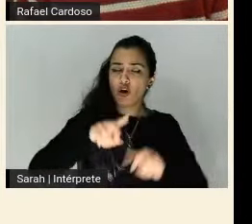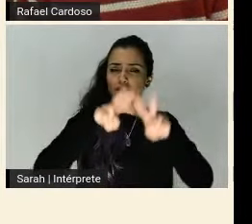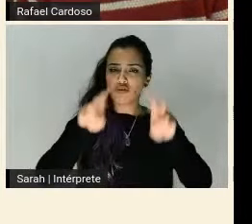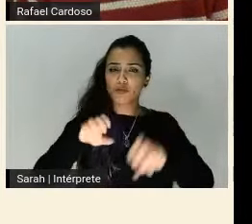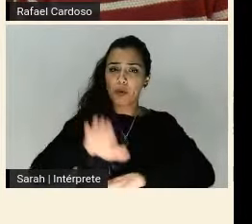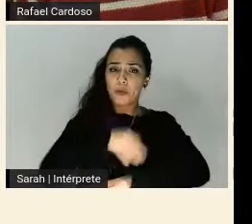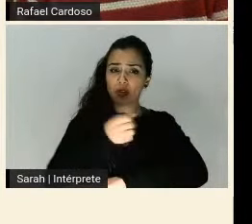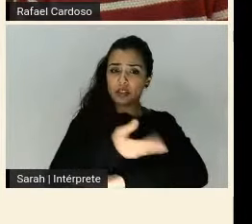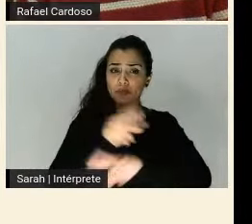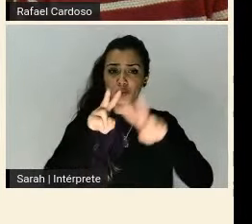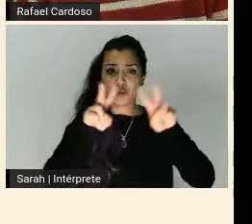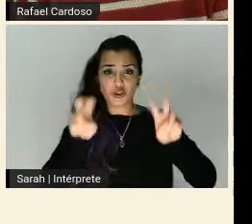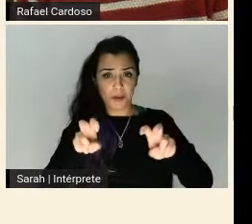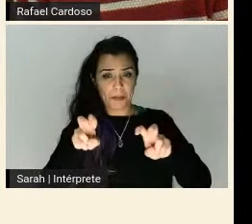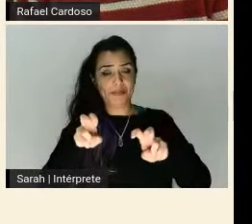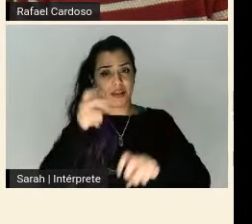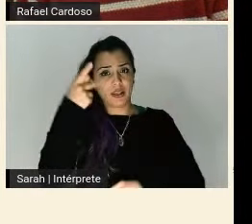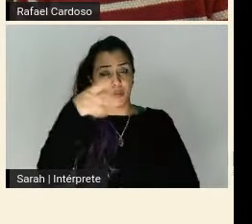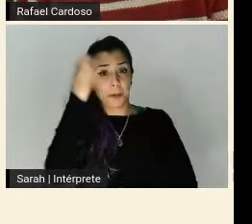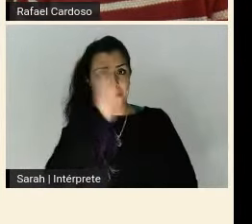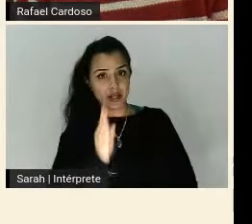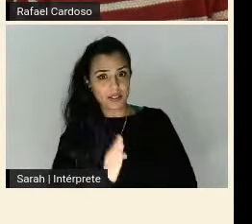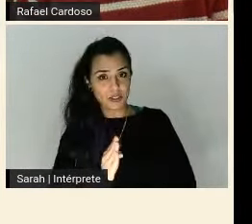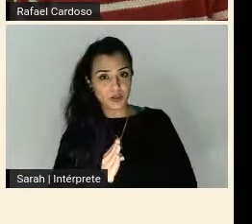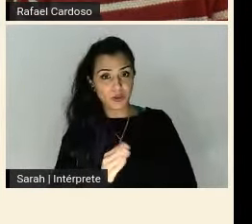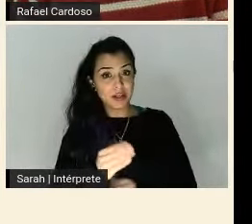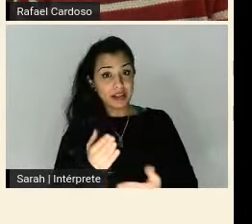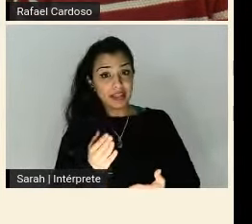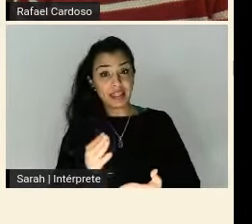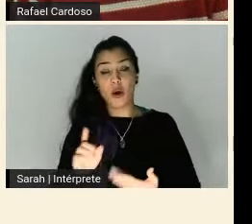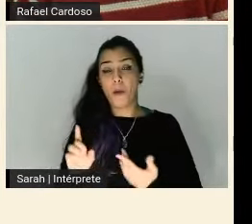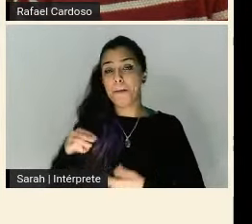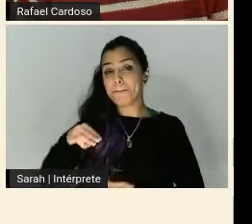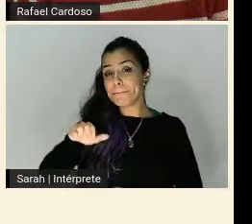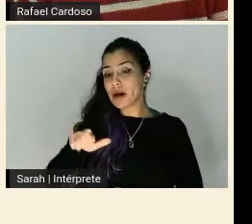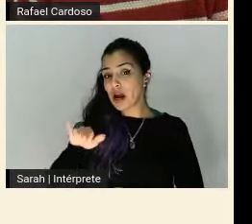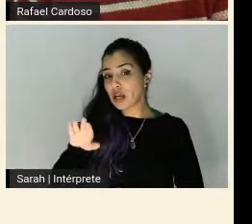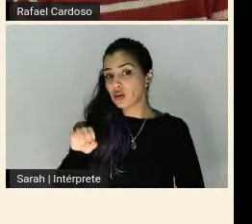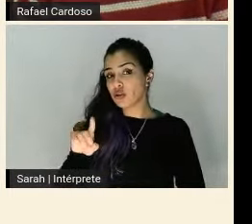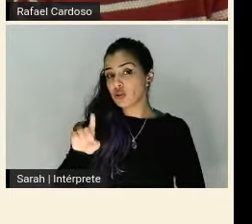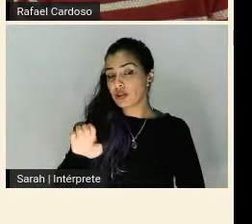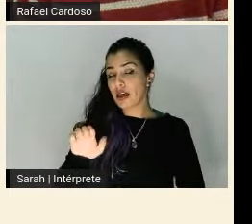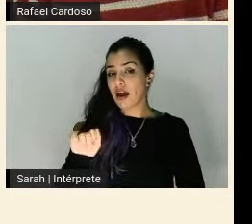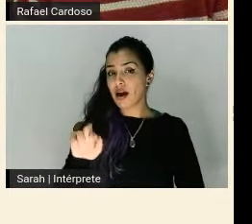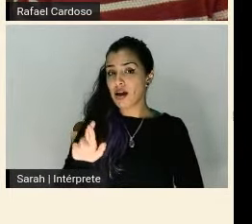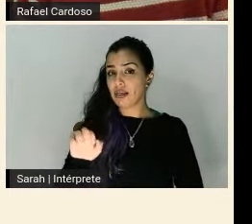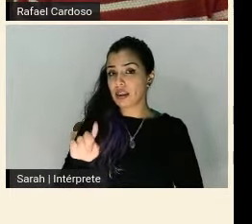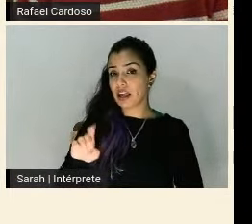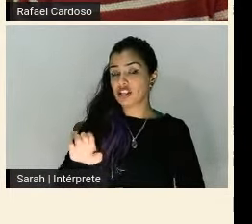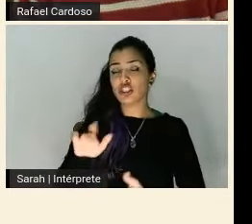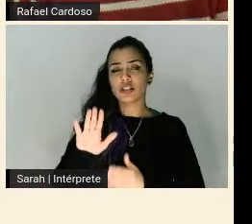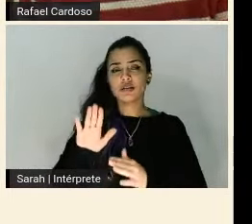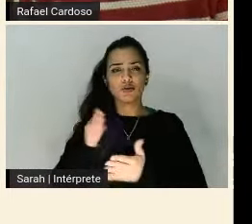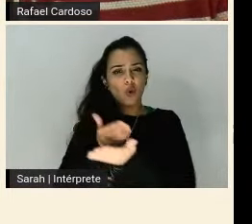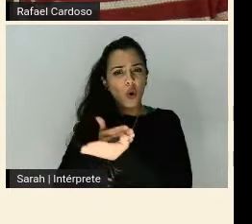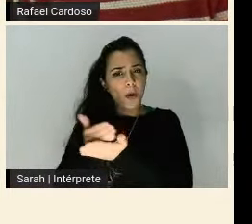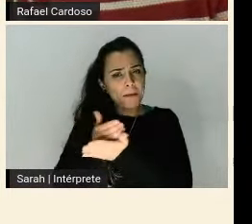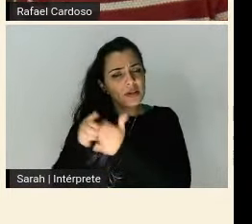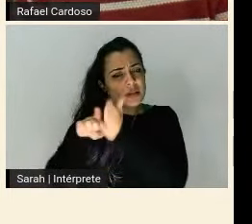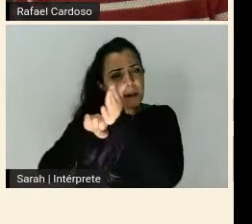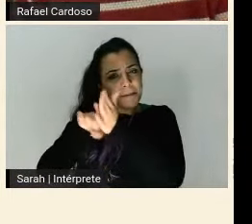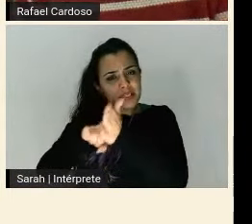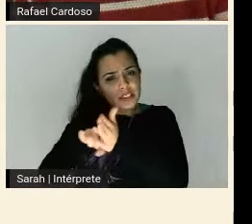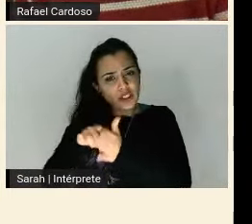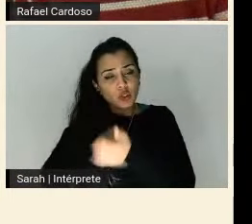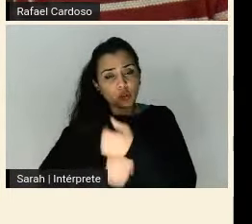brasileira, mote que moveu Mário de Andrade desde suas primeiras pesquisas sobre arte colonial nos anos de